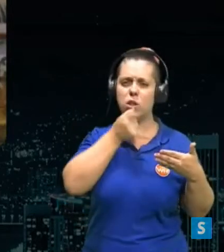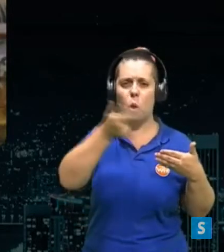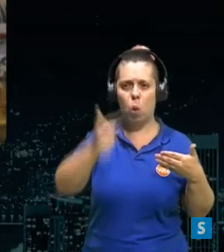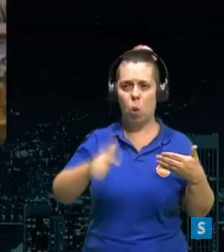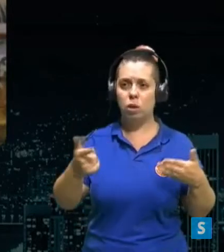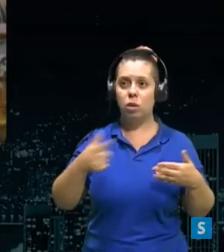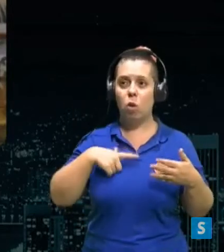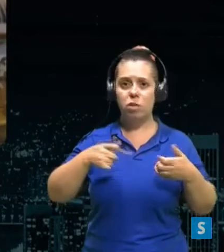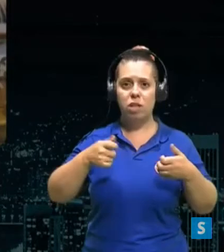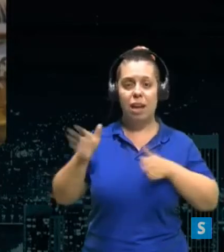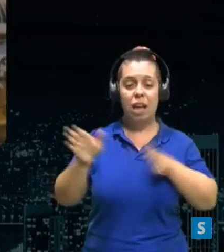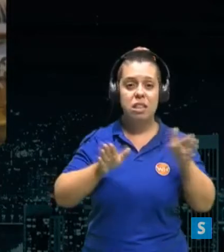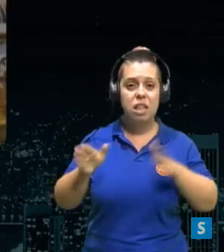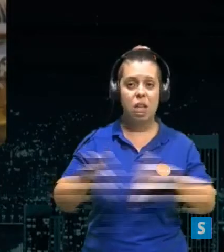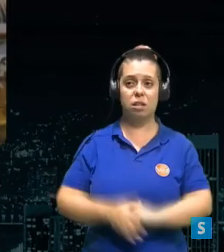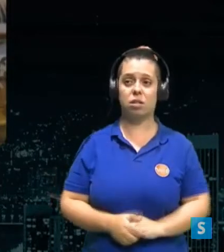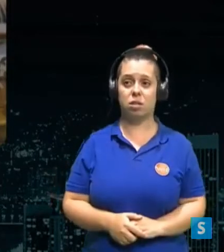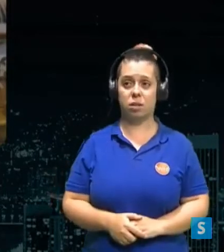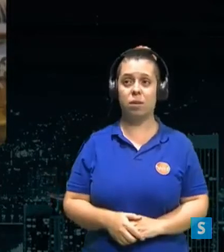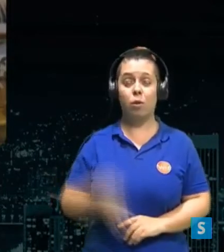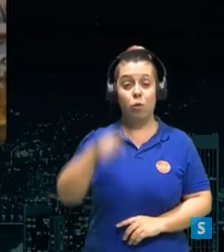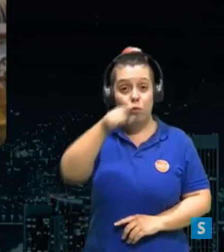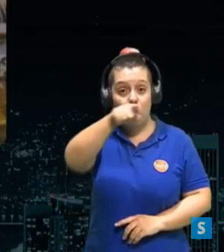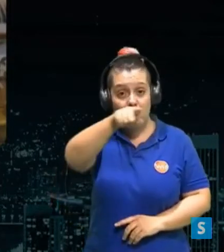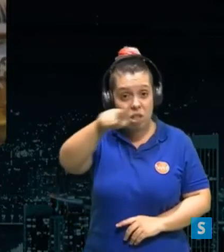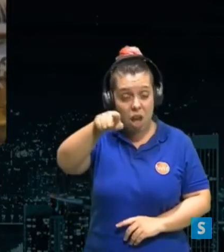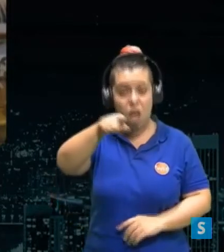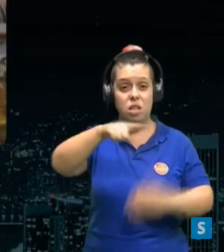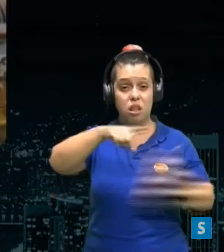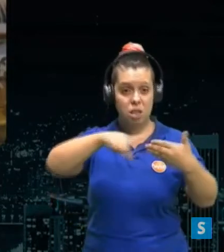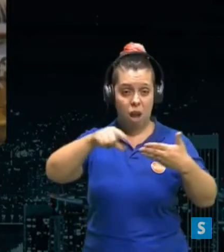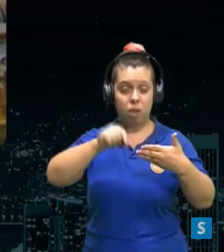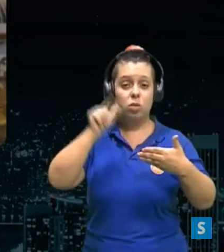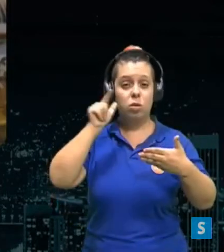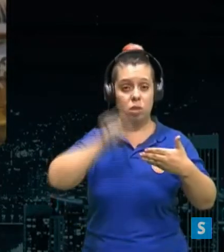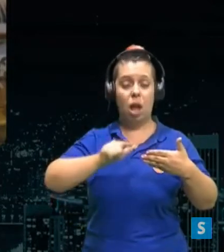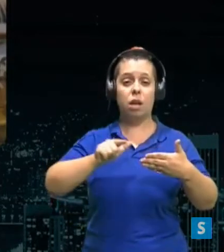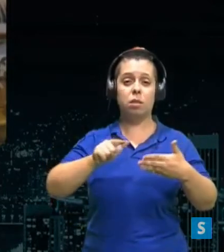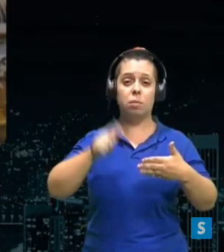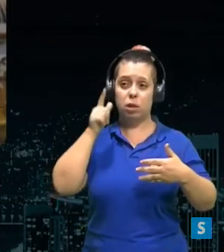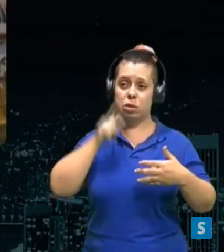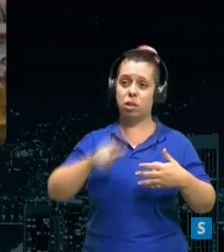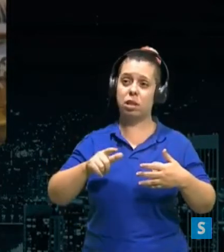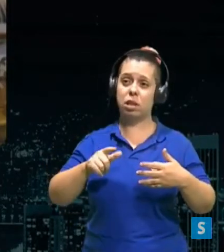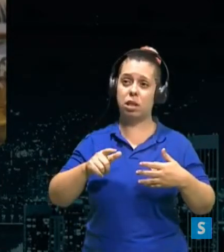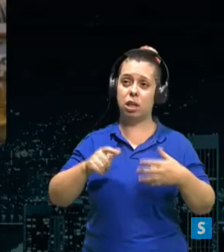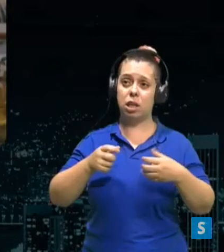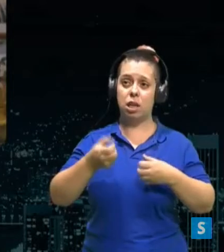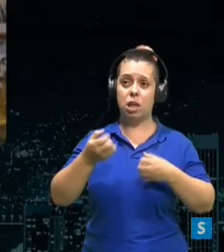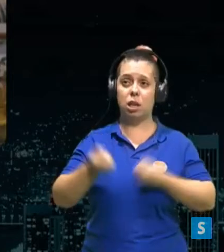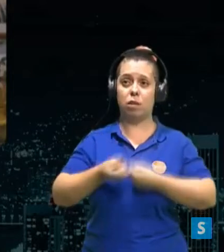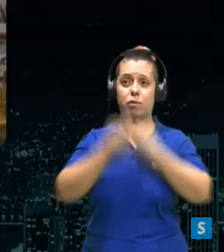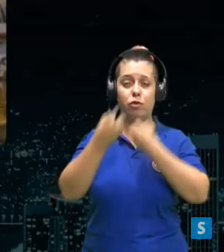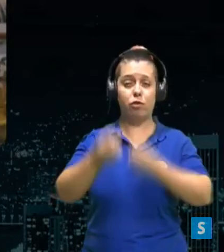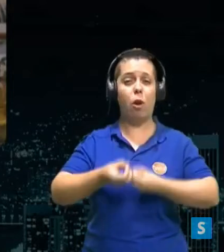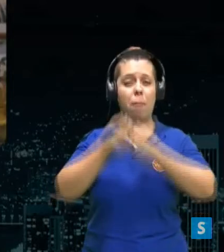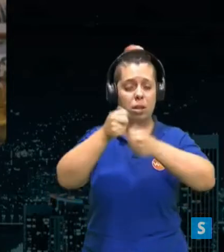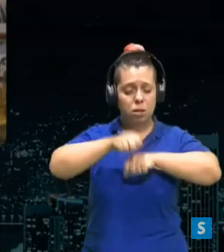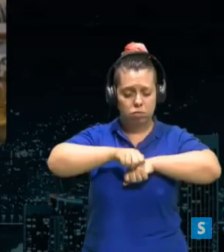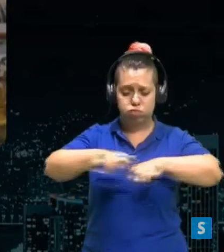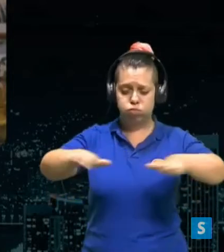tanto acesso às pessoas com o papel que vocês desempenham para reduzir a desigualdade com informações gigantesco